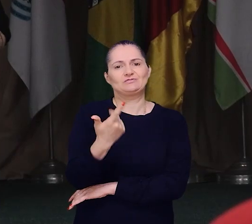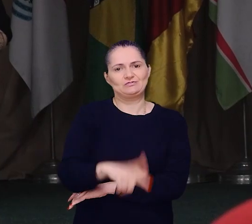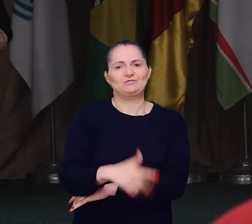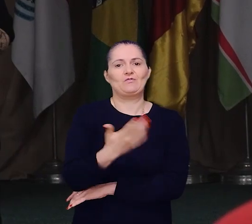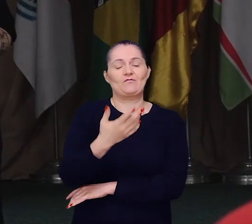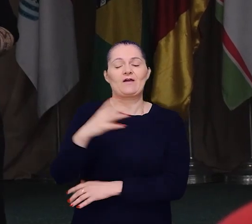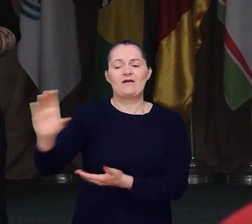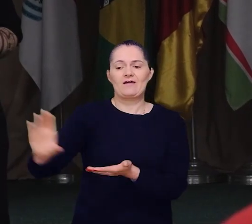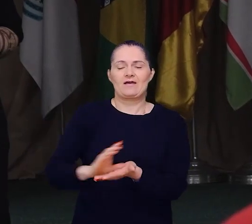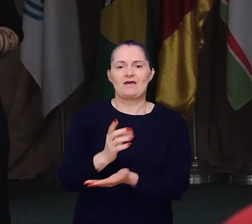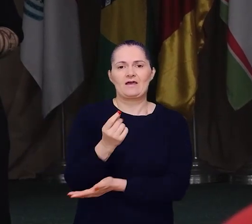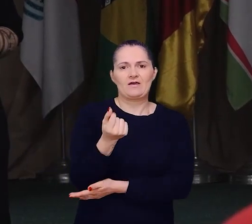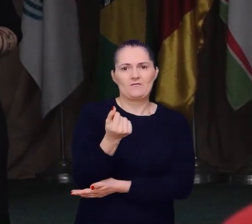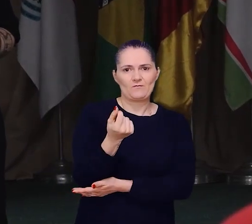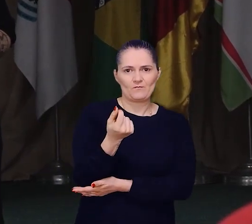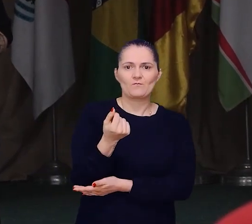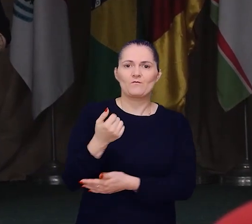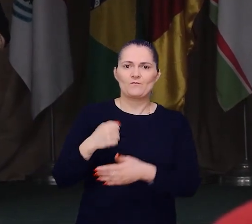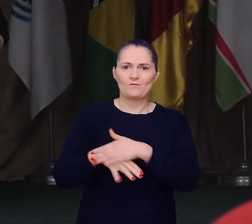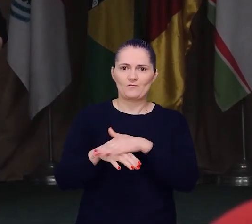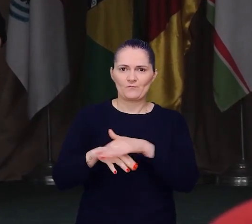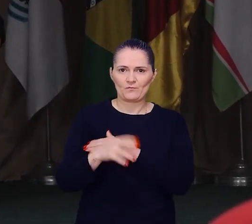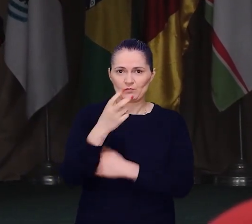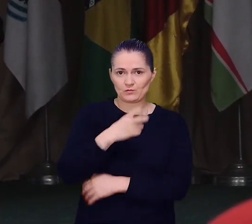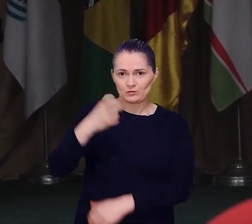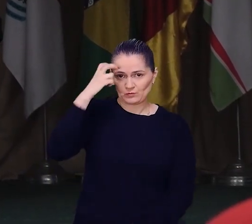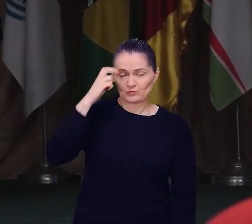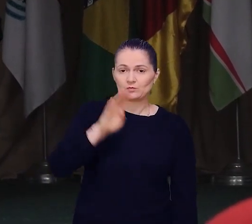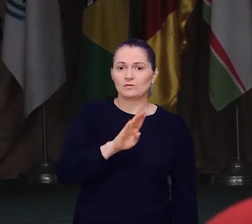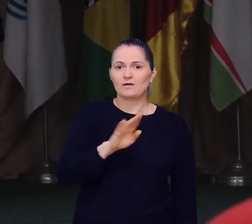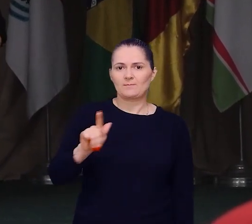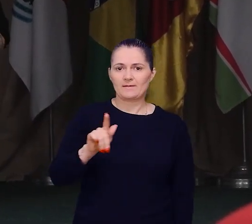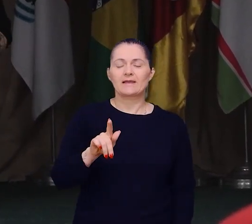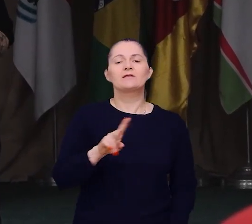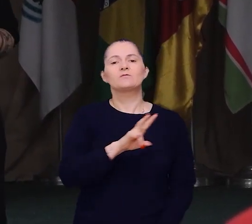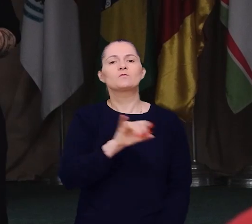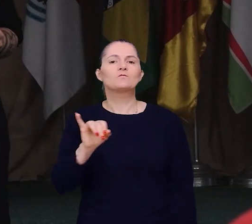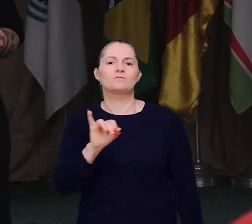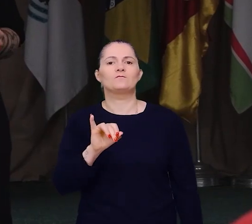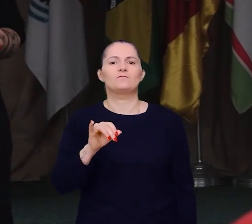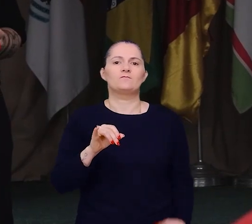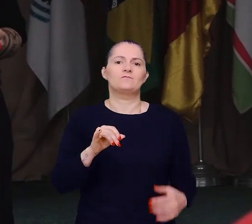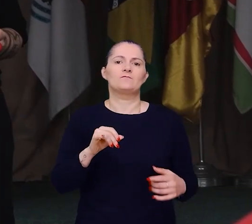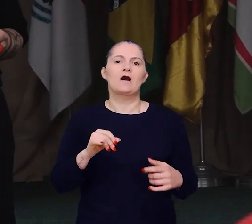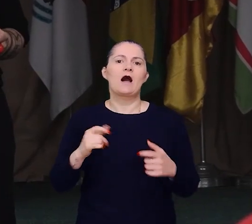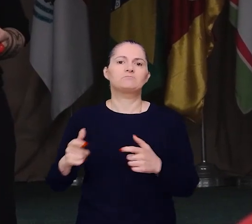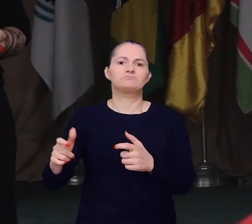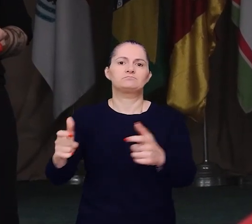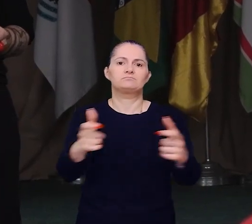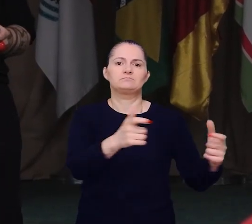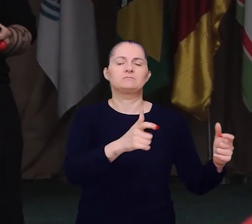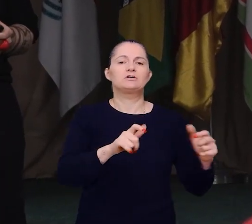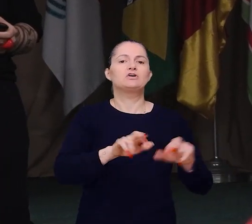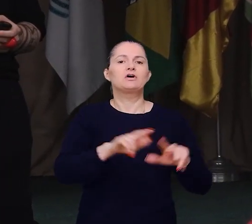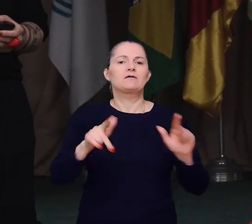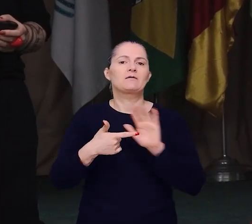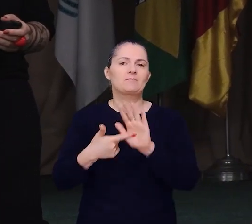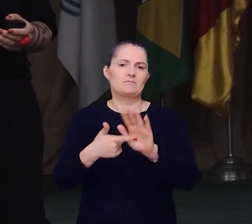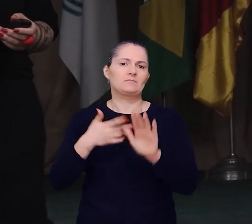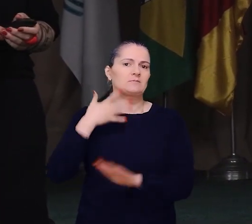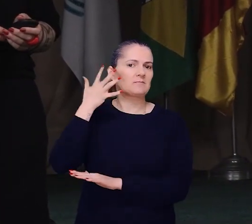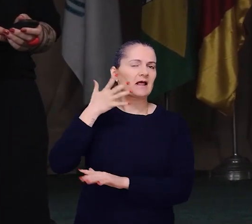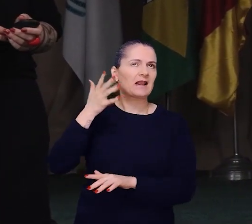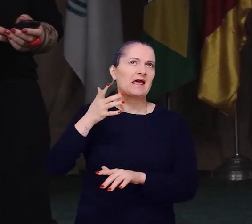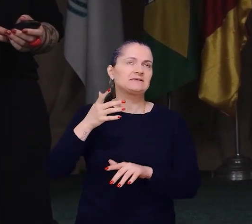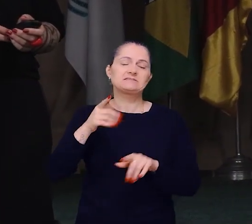novamente eu reforço, é um projeto financiado pelo Fundo Municipal de Cultura de Bento Gonçalves e vai circular com esta palestra